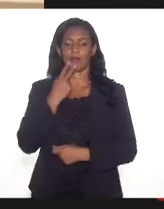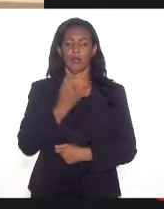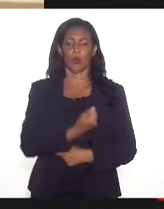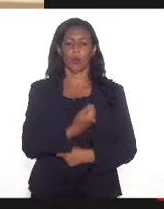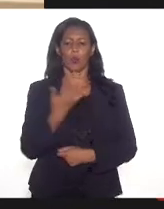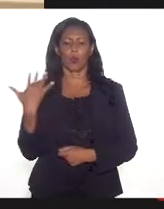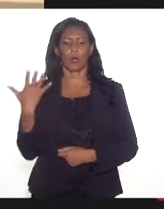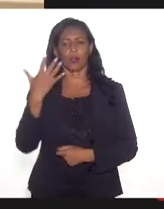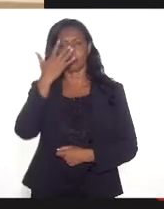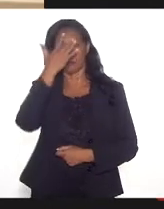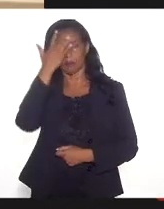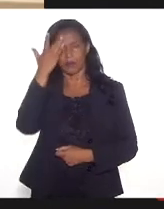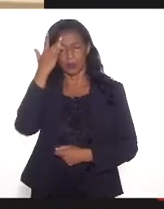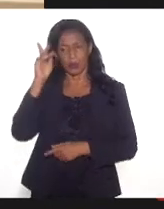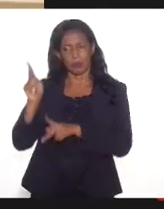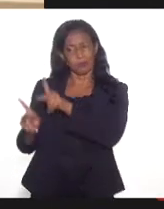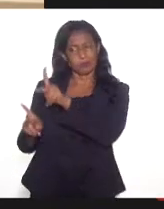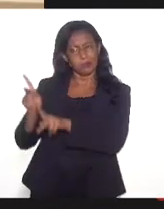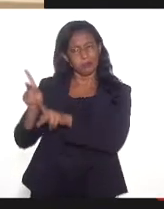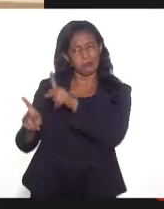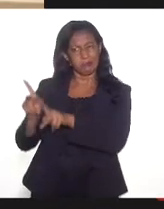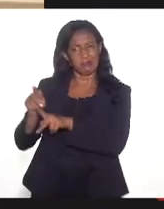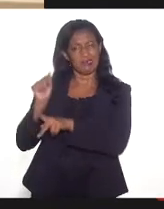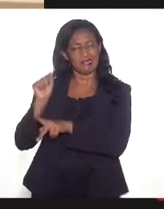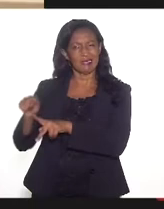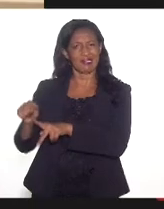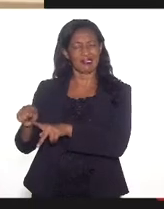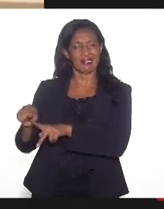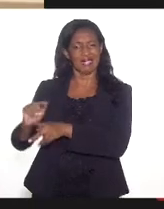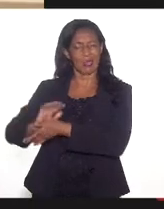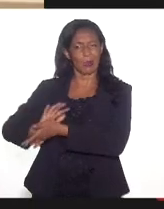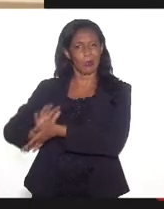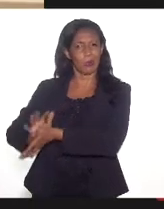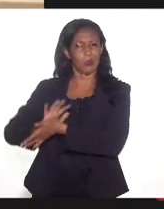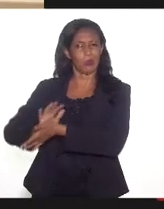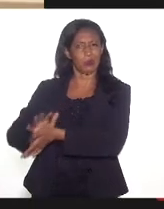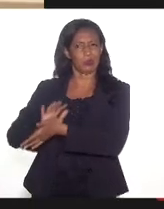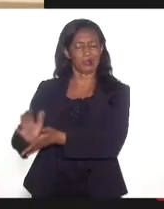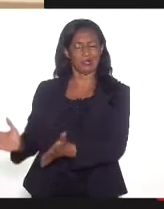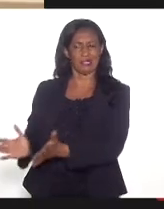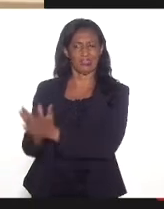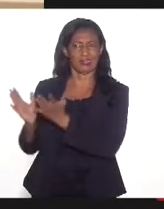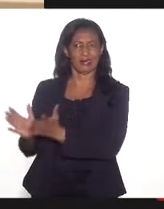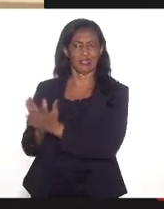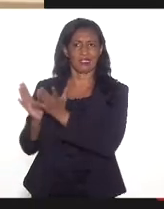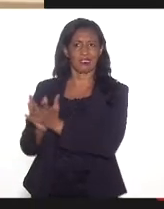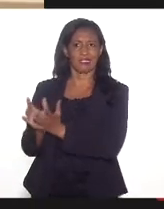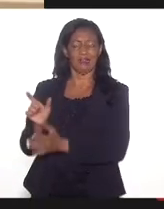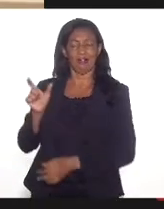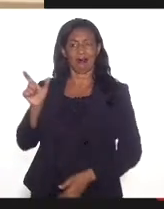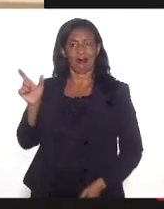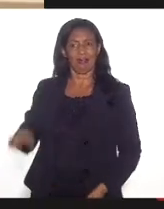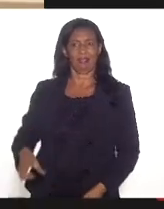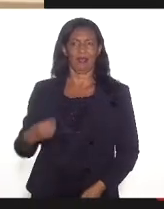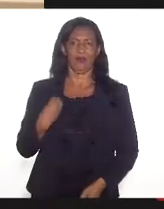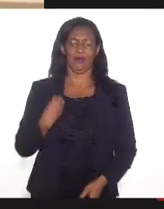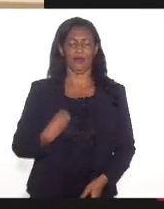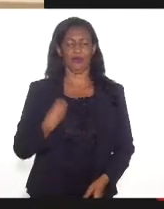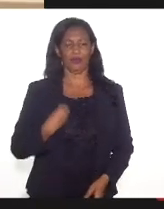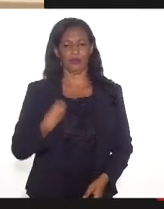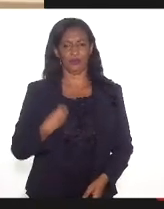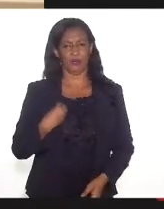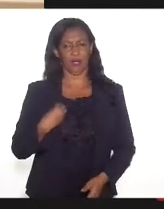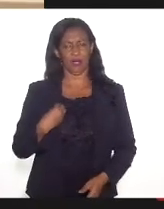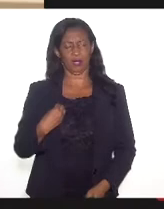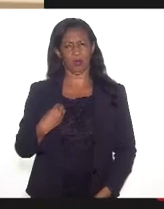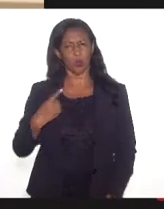população que hoje está na miserabilidade, está na pobreza, ela tem a sua vida, o seu